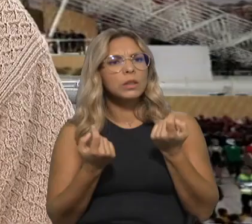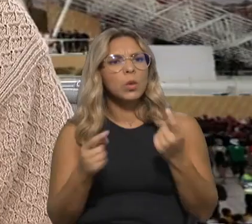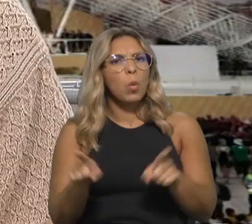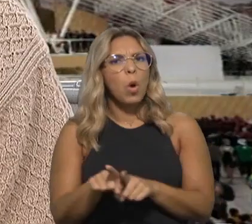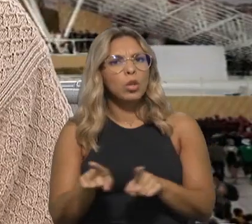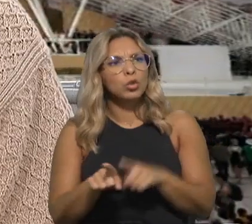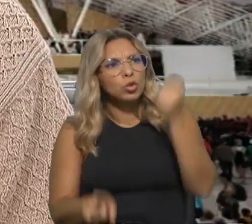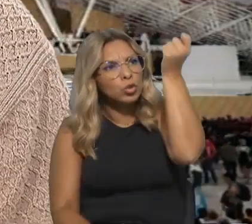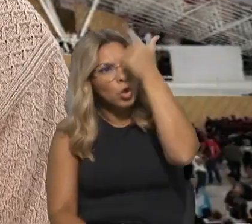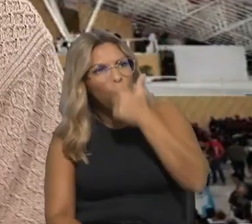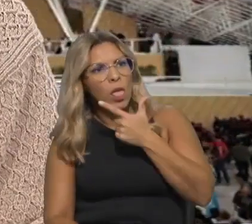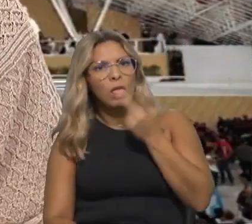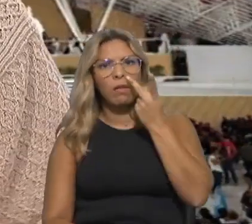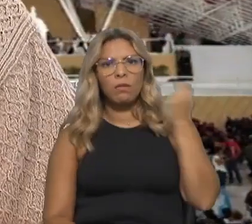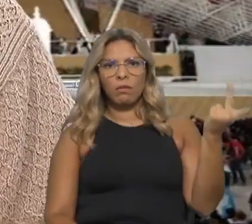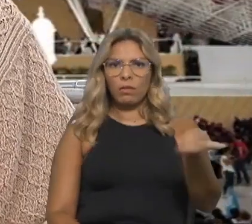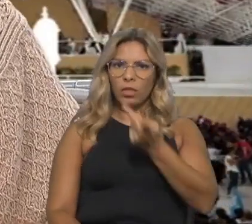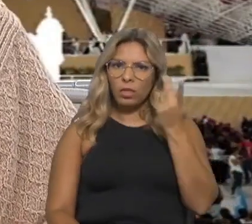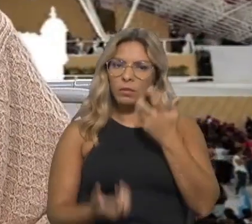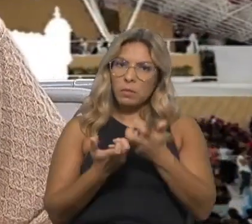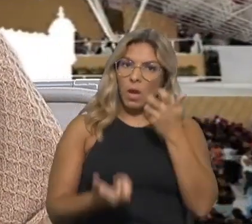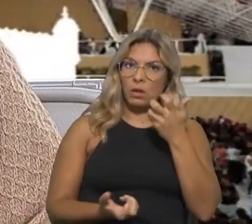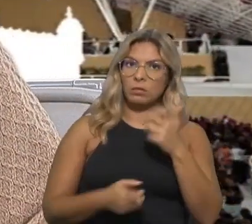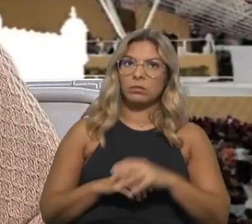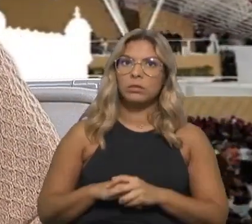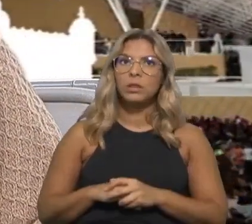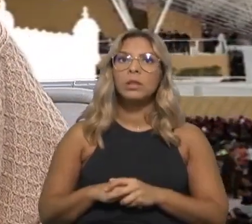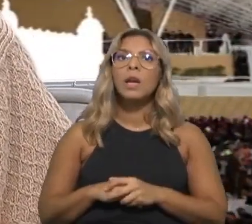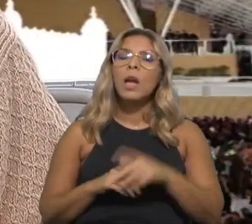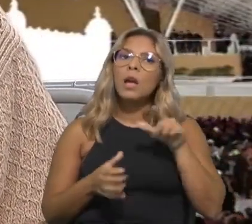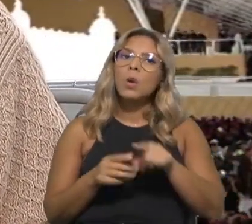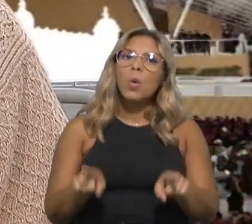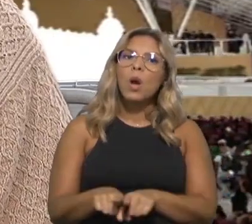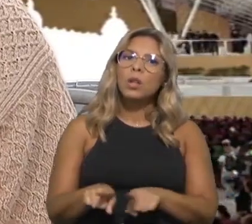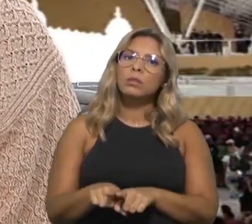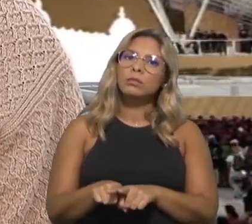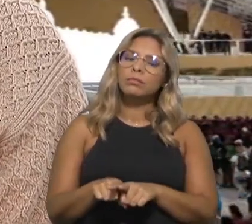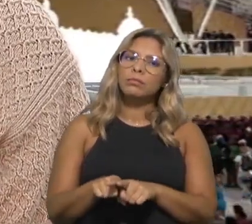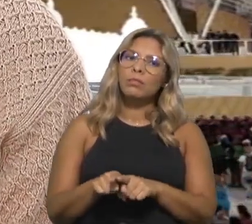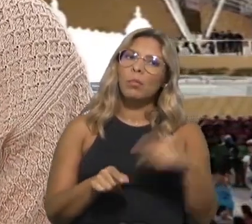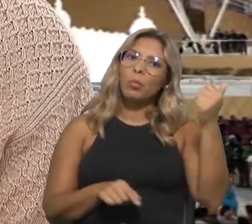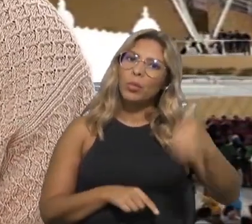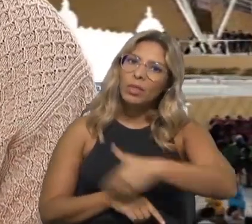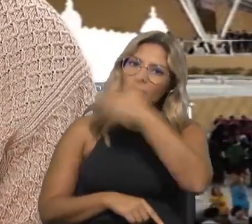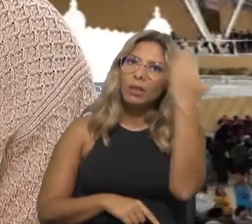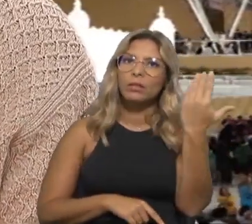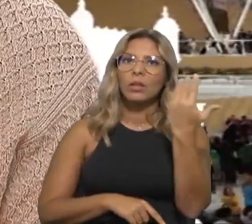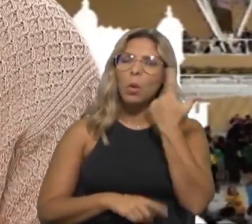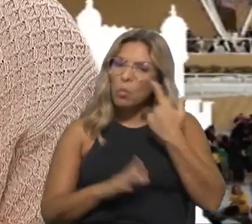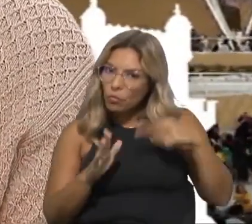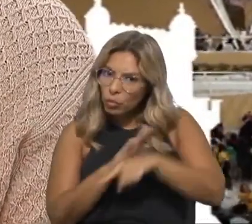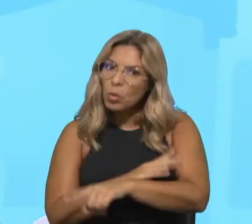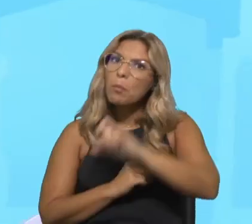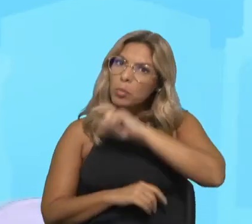história da nossa vida e aí está eu só podia pegar nessa janela de bom dia mas dar-lhe uma profundidade maior Paulo eu posso